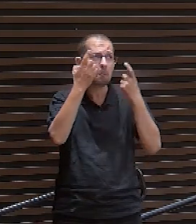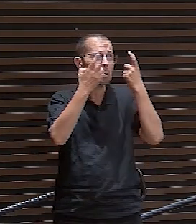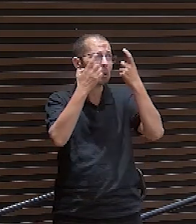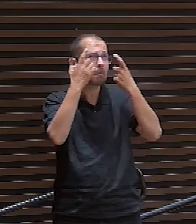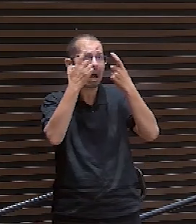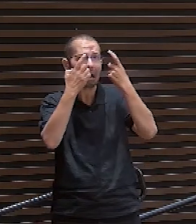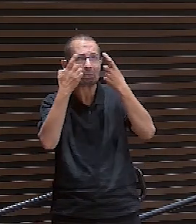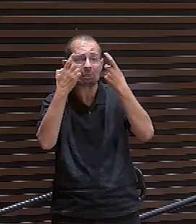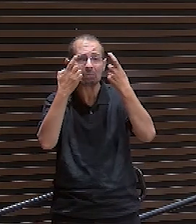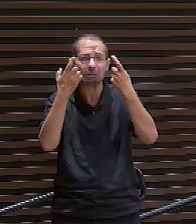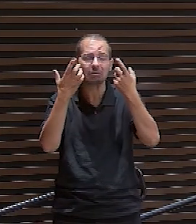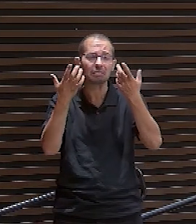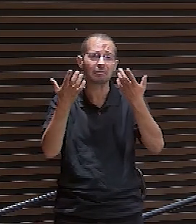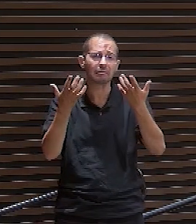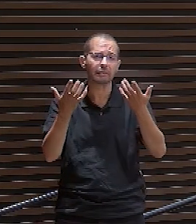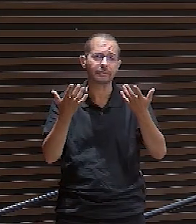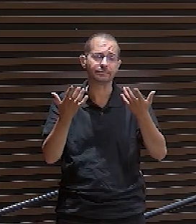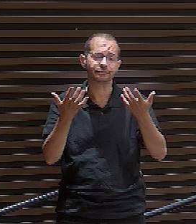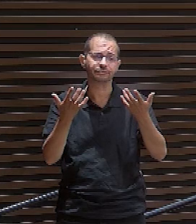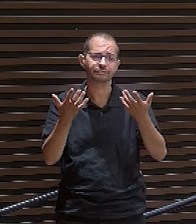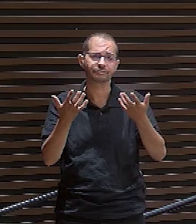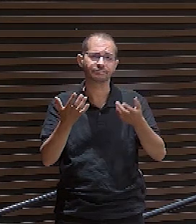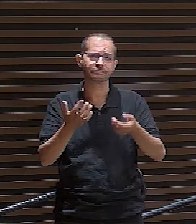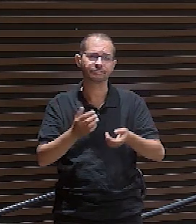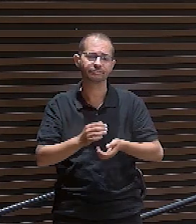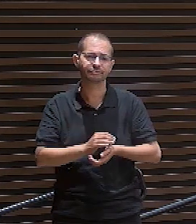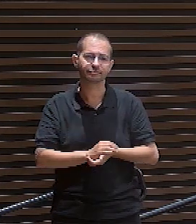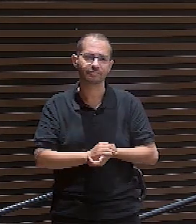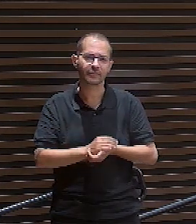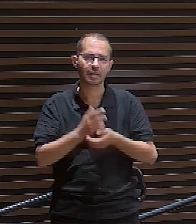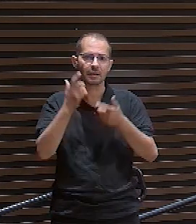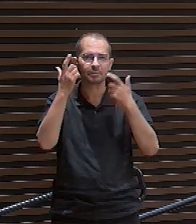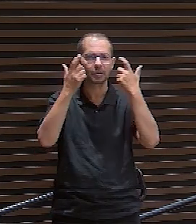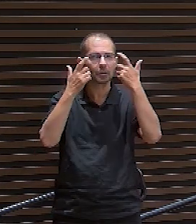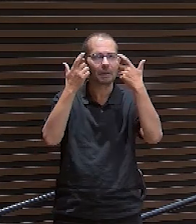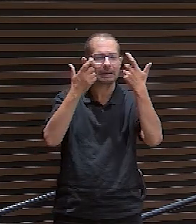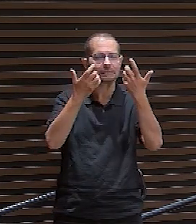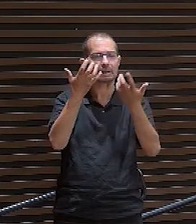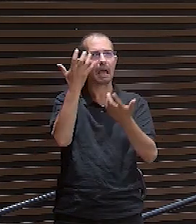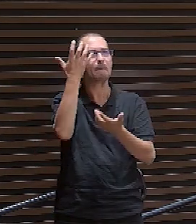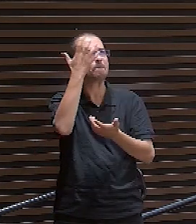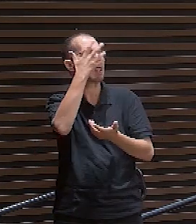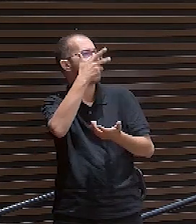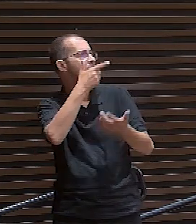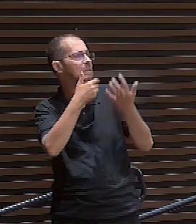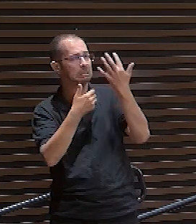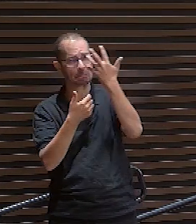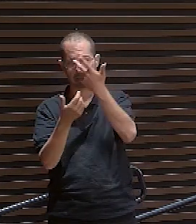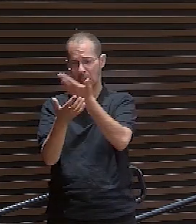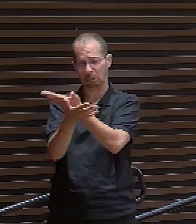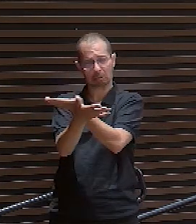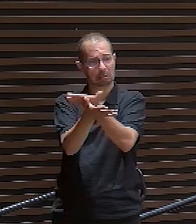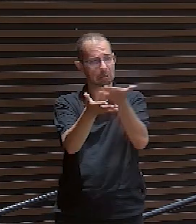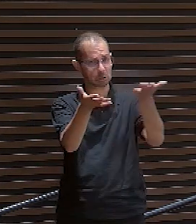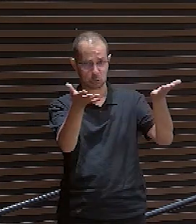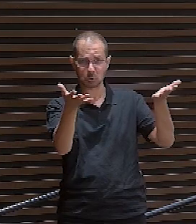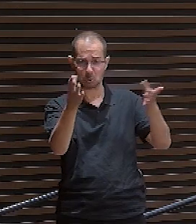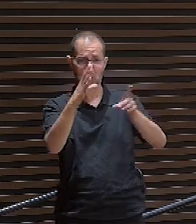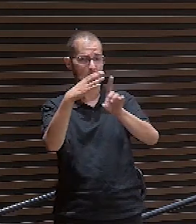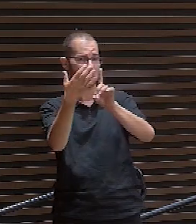preocupados com a beleza estética do culto,